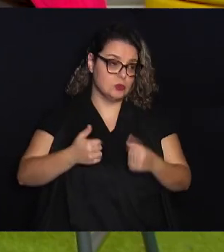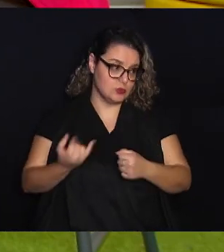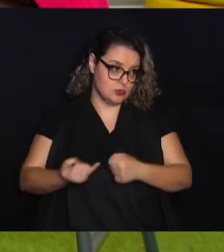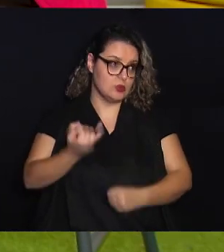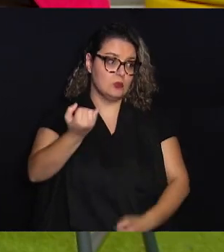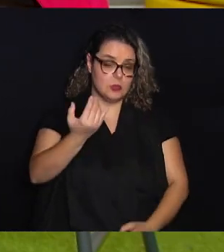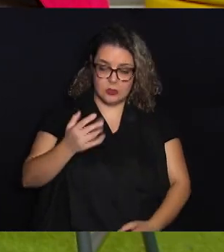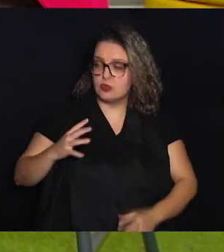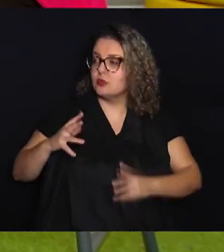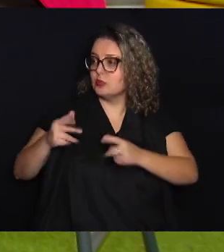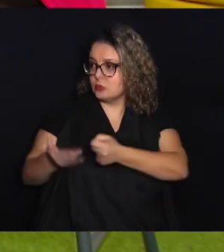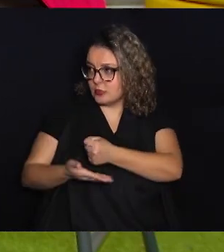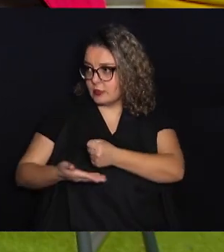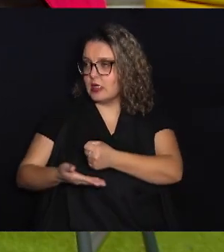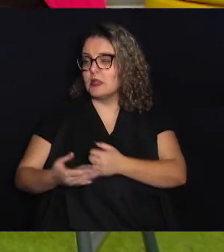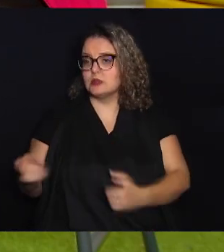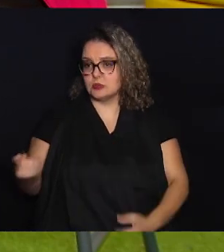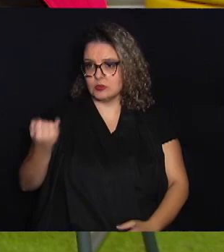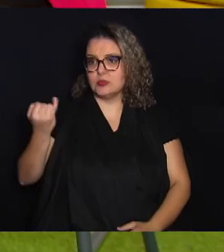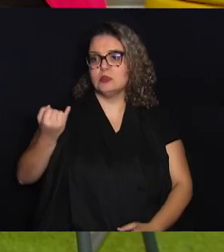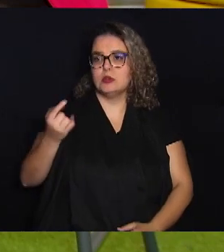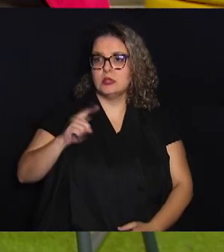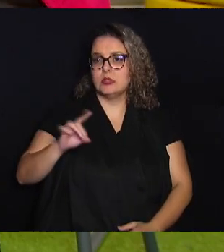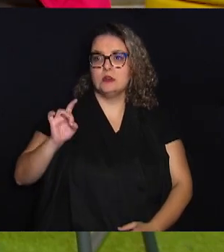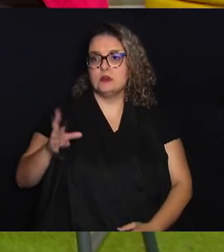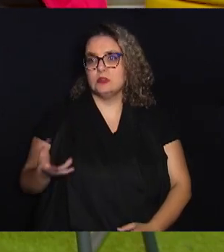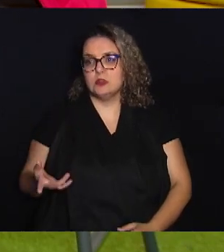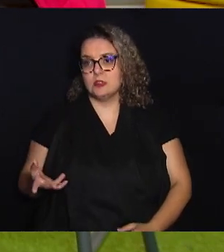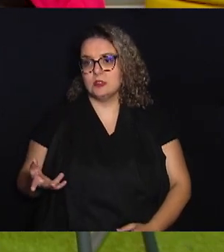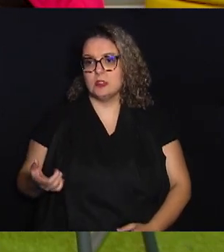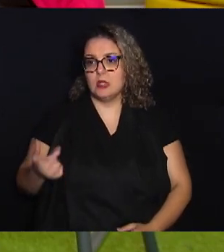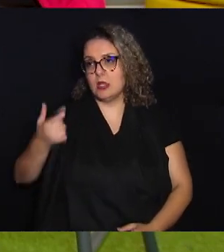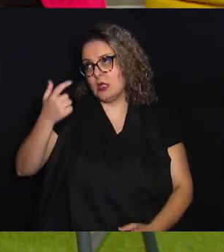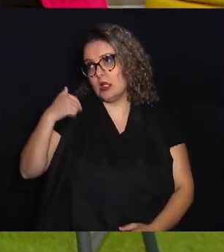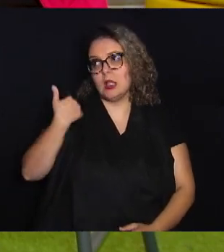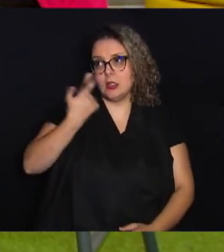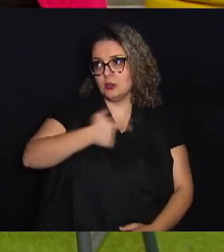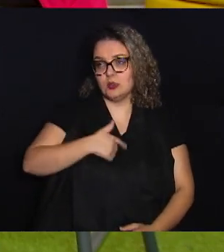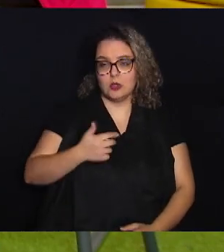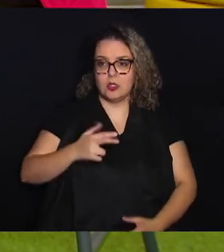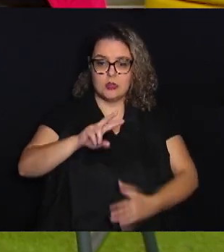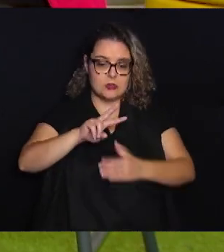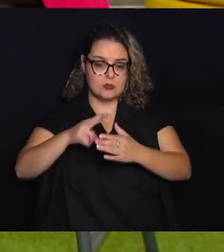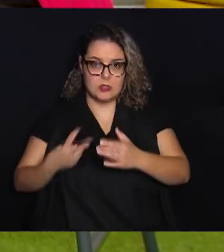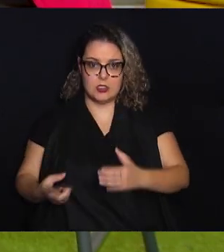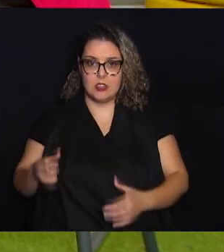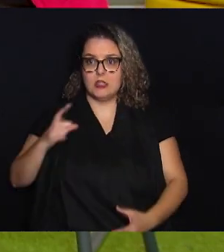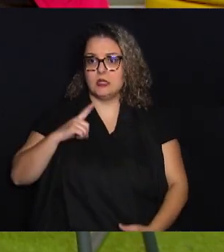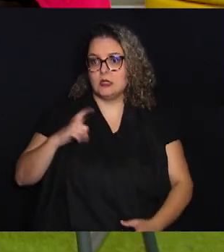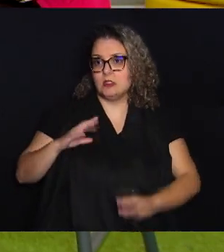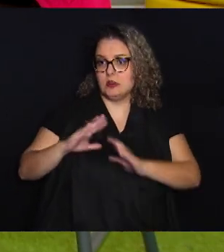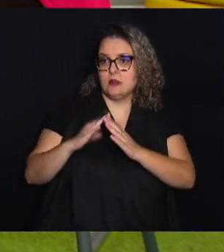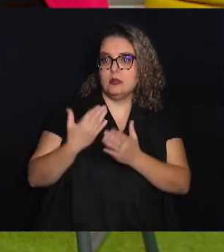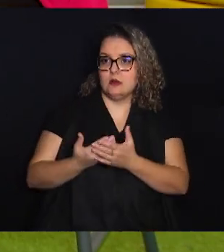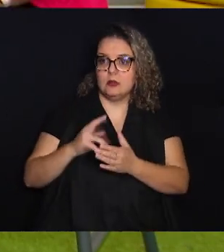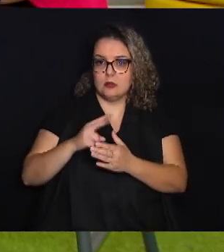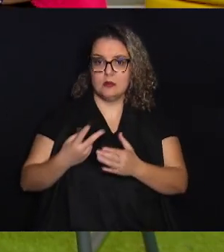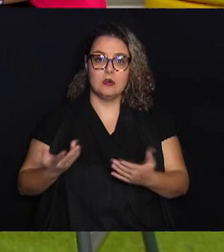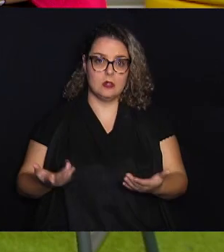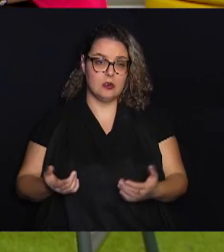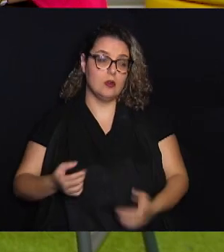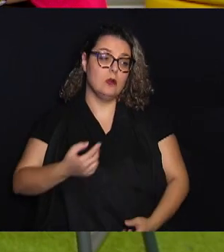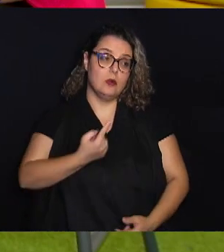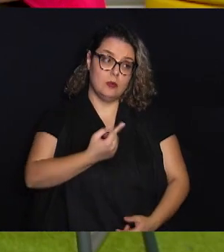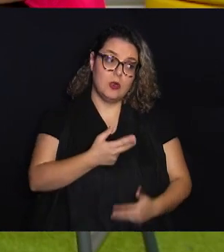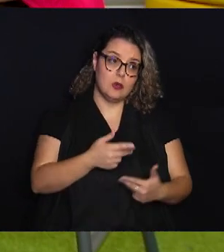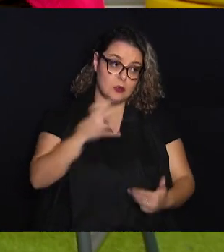é fundamental. Tudo isso é fundamental. Não basta dizer, somos bilíngue, temos uma escola bilíngue. Uma coisa